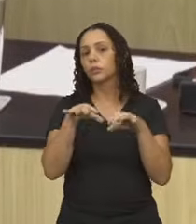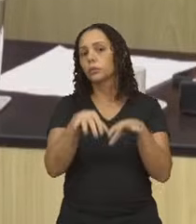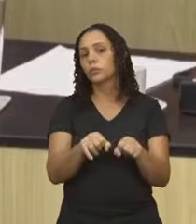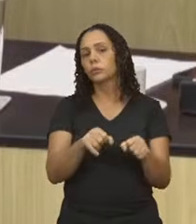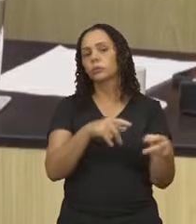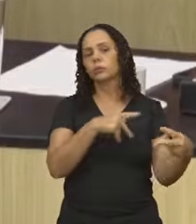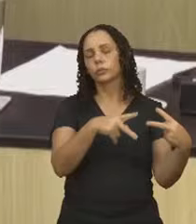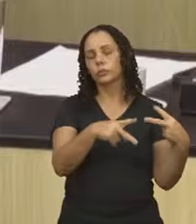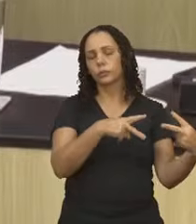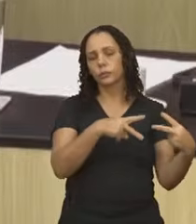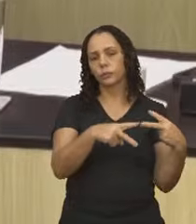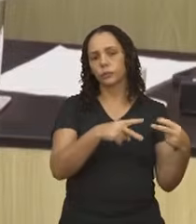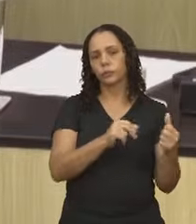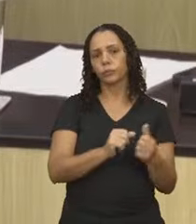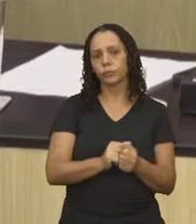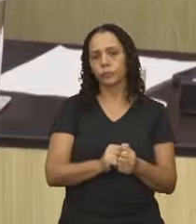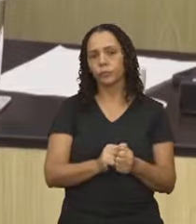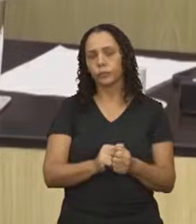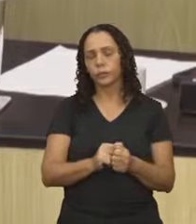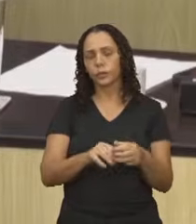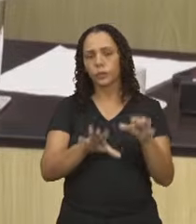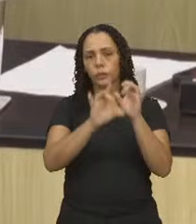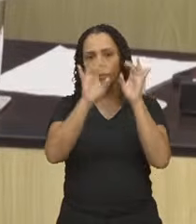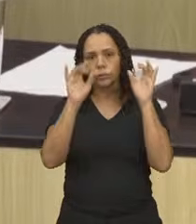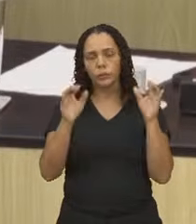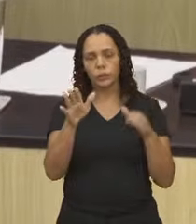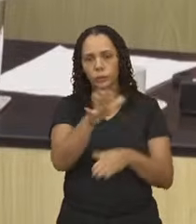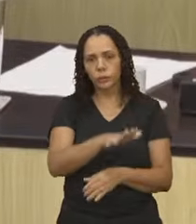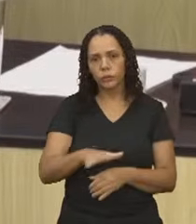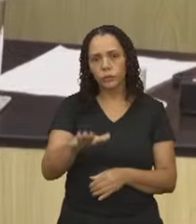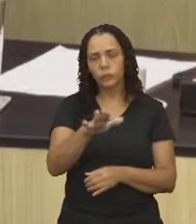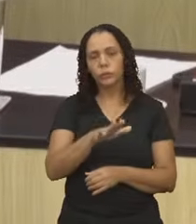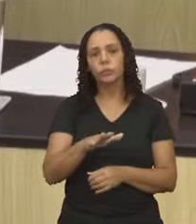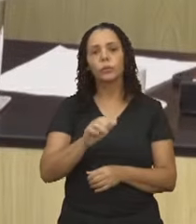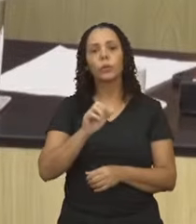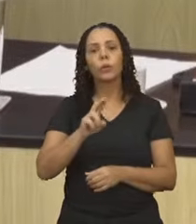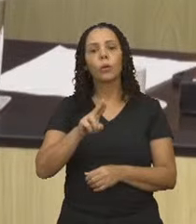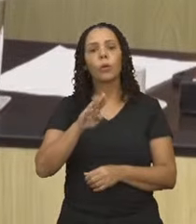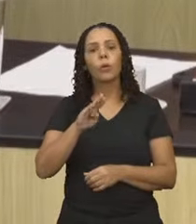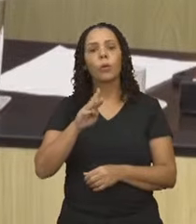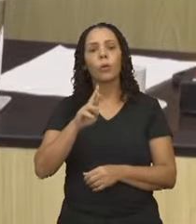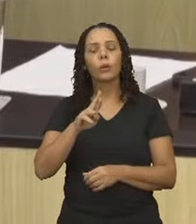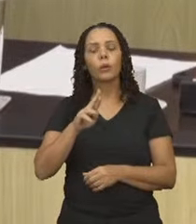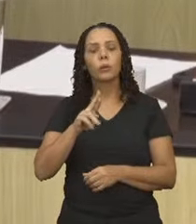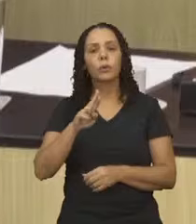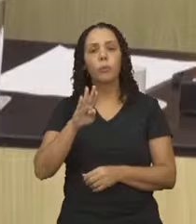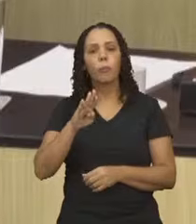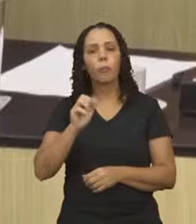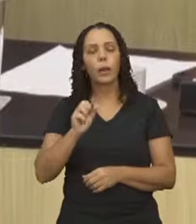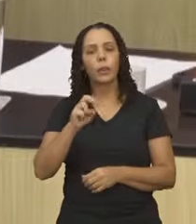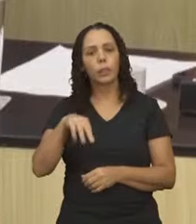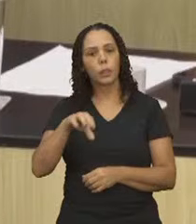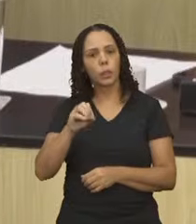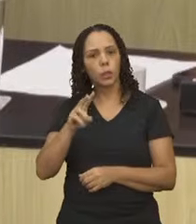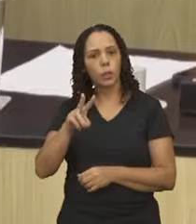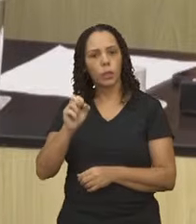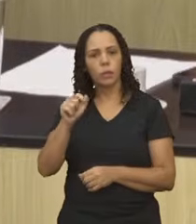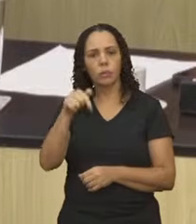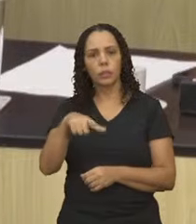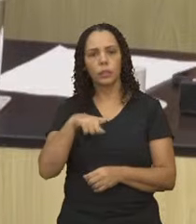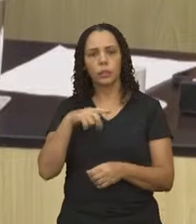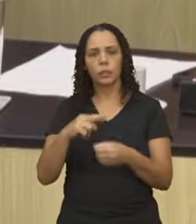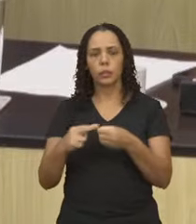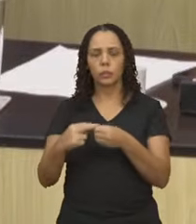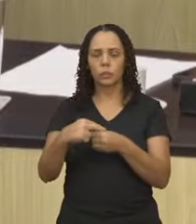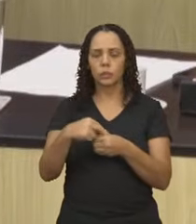José dos Campos, especialmente na região do loteamento Urbanova, onde fica situada uma unidade da